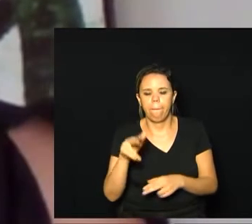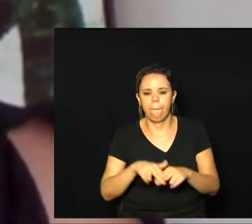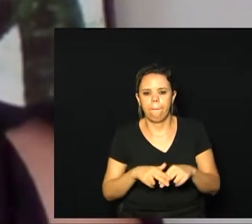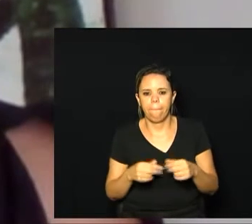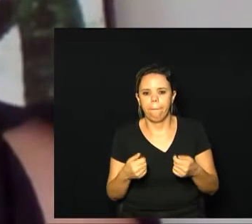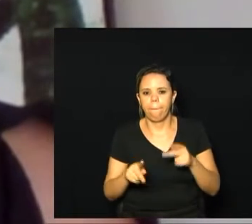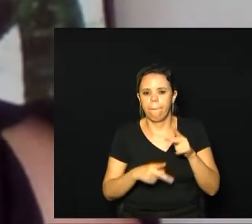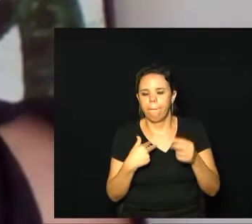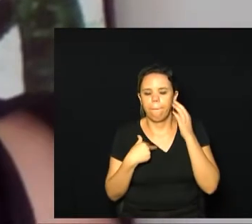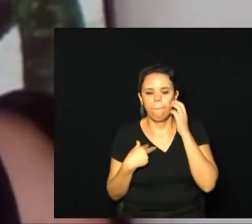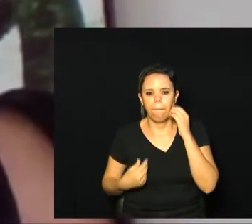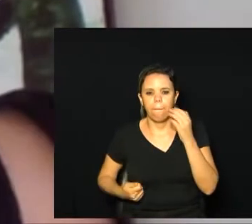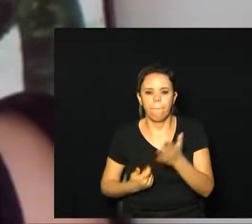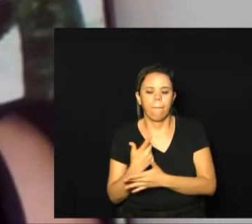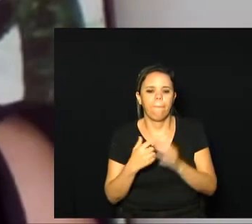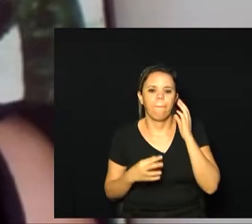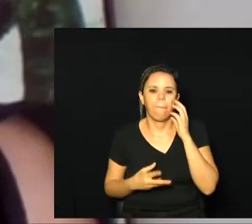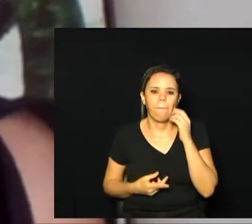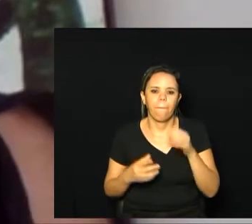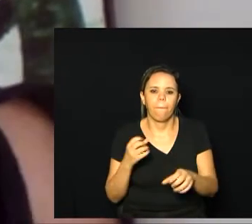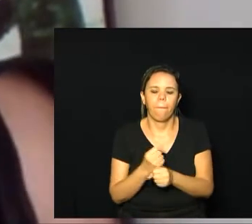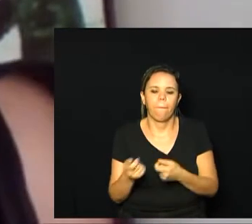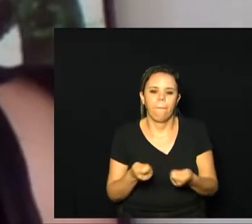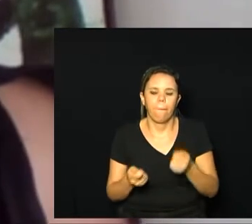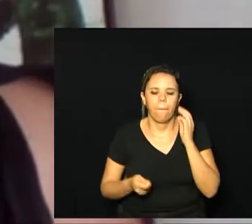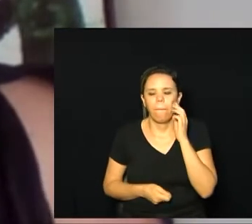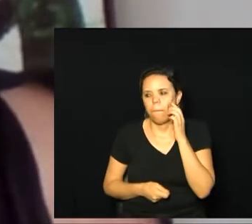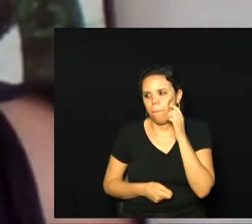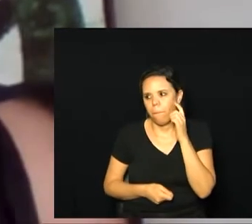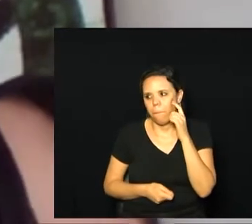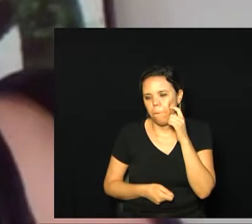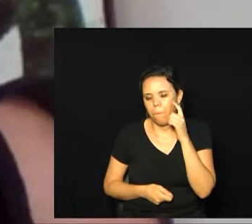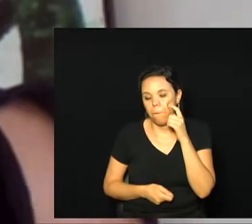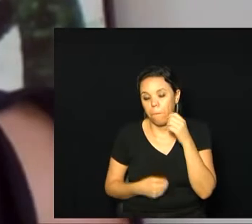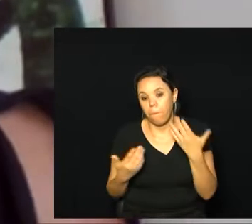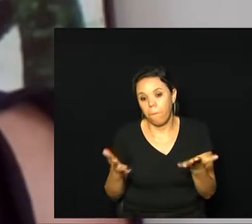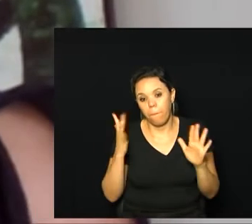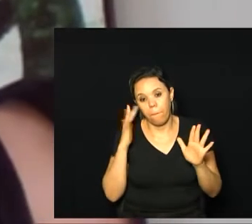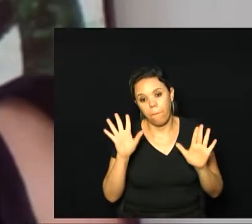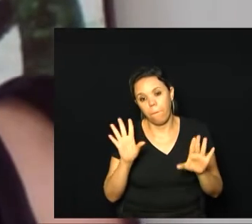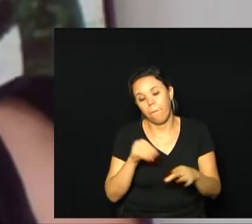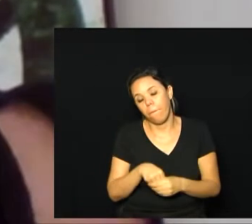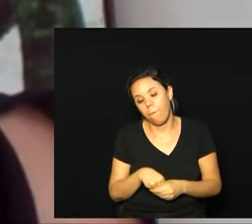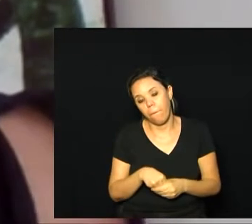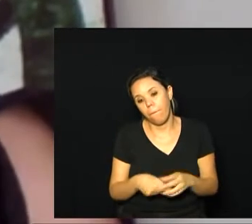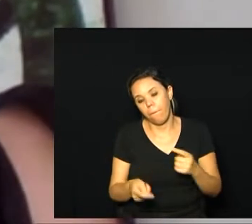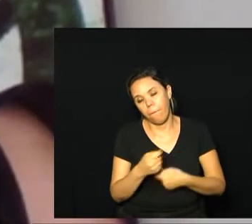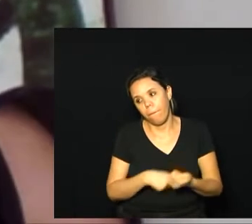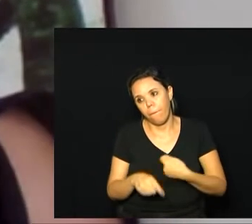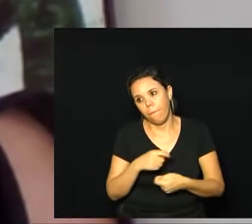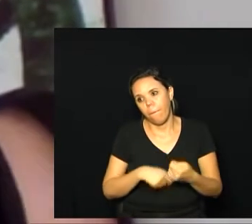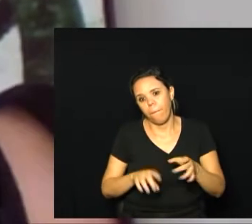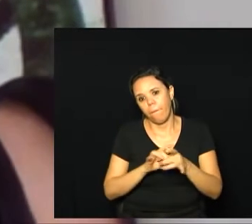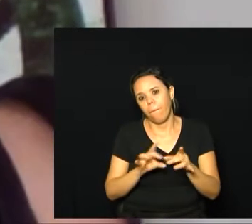que não tem condições de pagar. Então, tudo isso tem que ser ponderado. Mas, né, eu acho que dentro de uma economia de